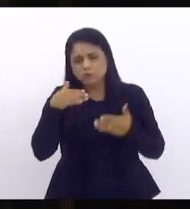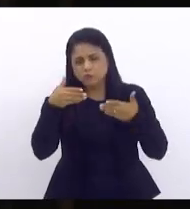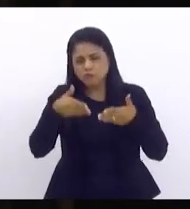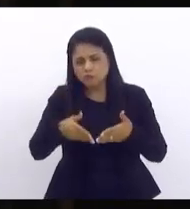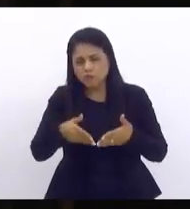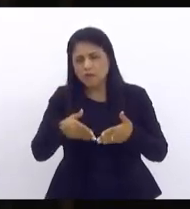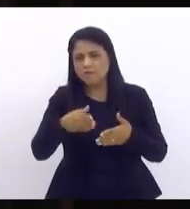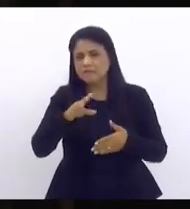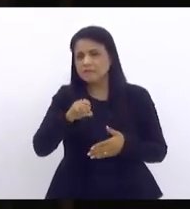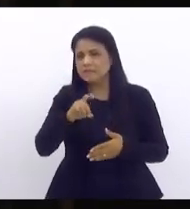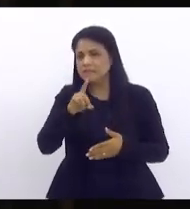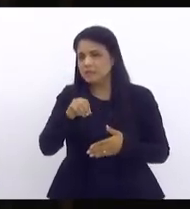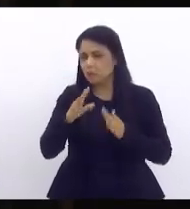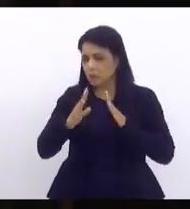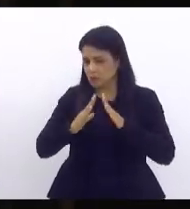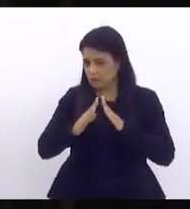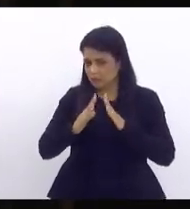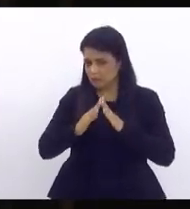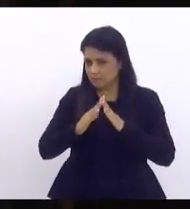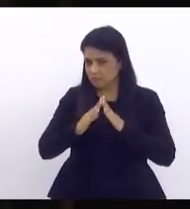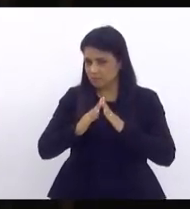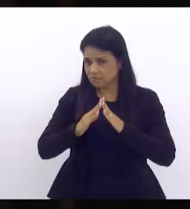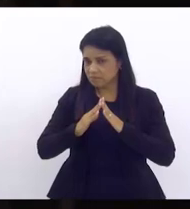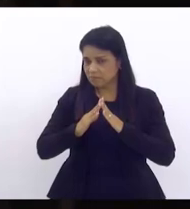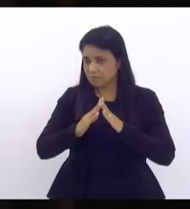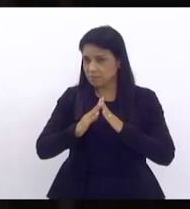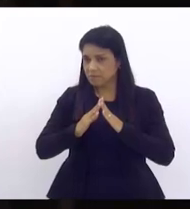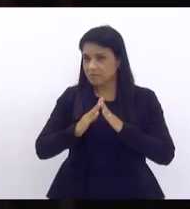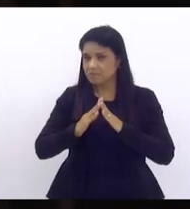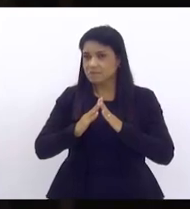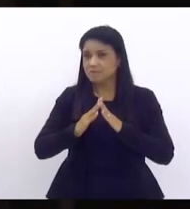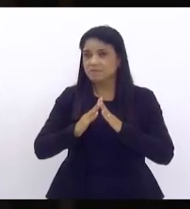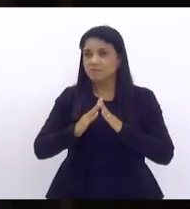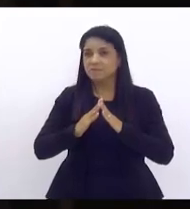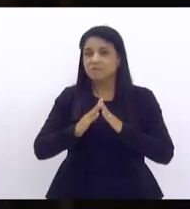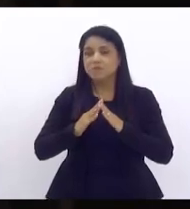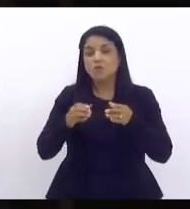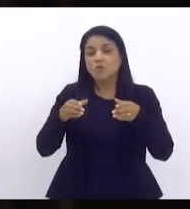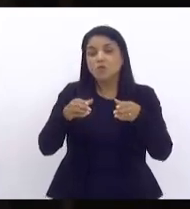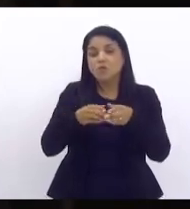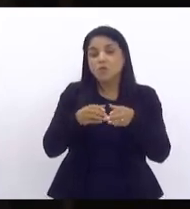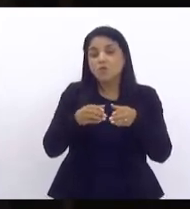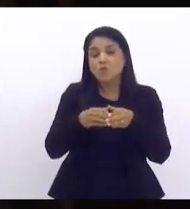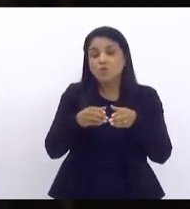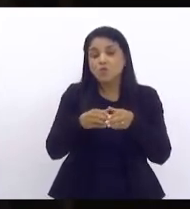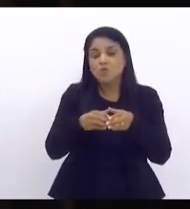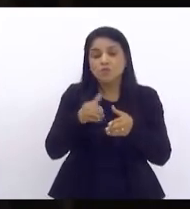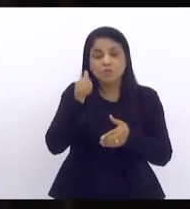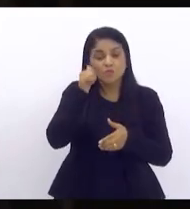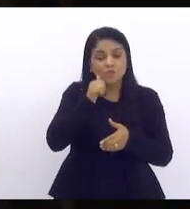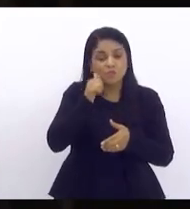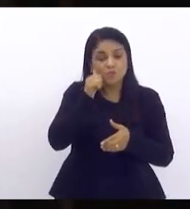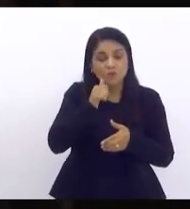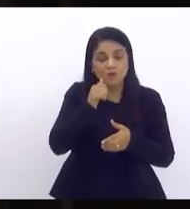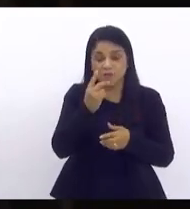chegava cedo em casa, quando eu chegava cedo, encontrava um grupo de mulheres e